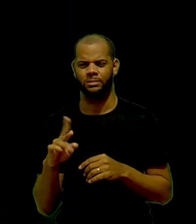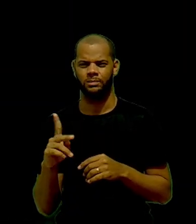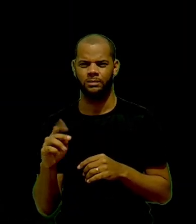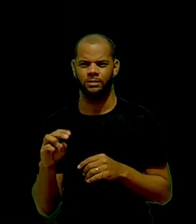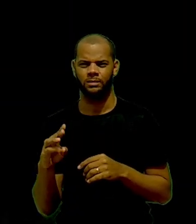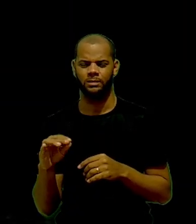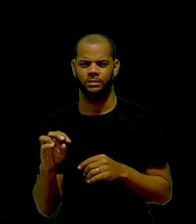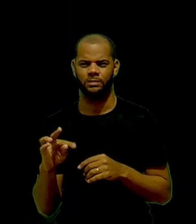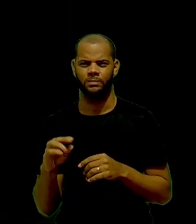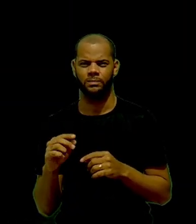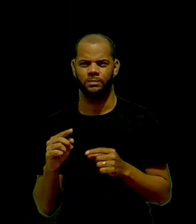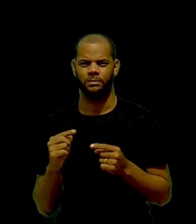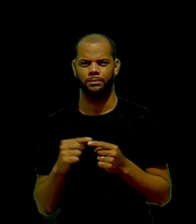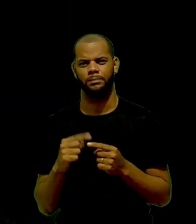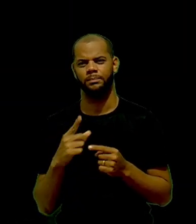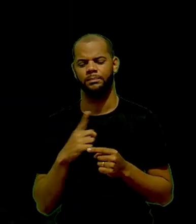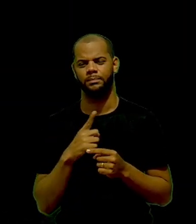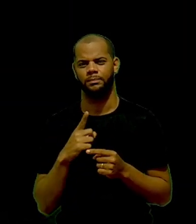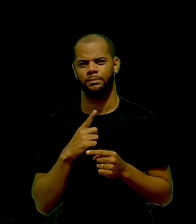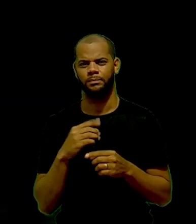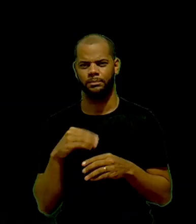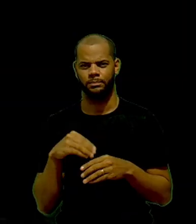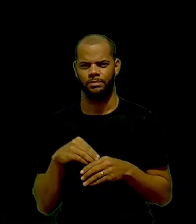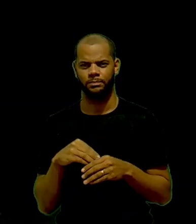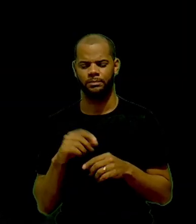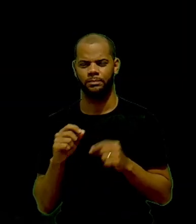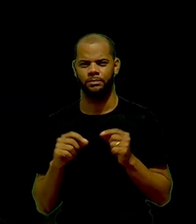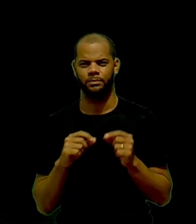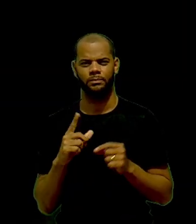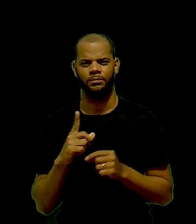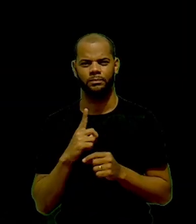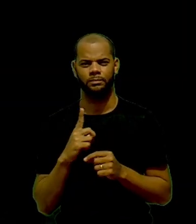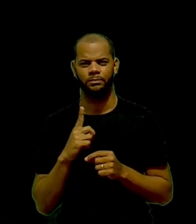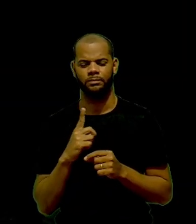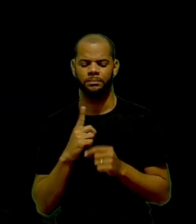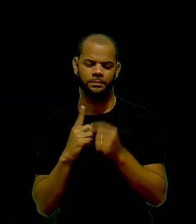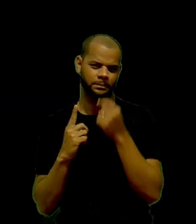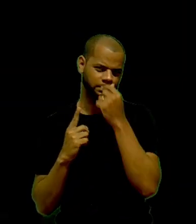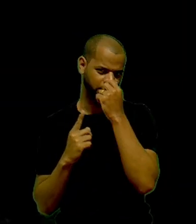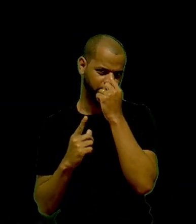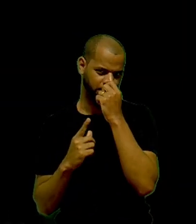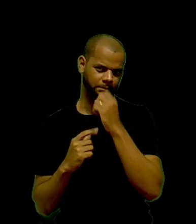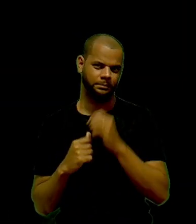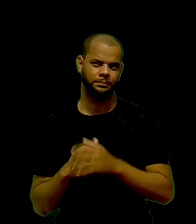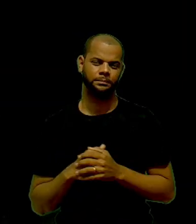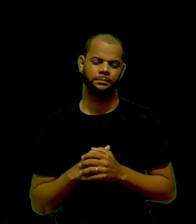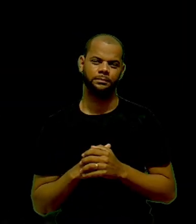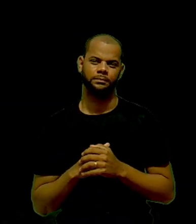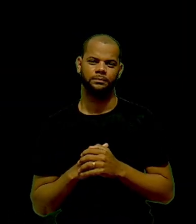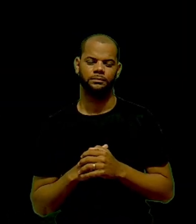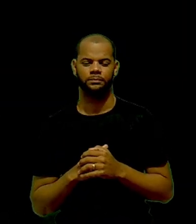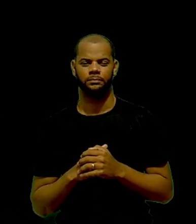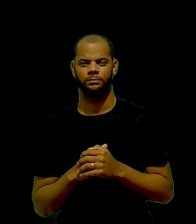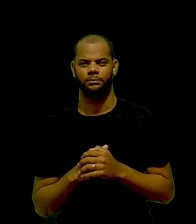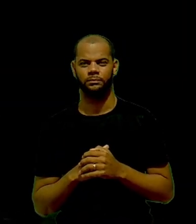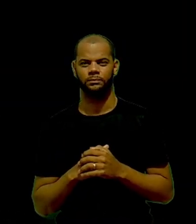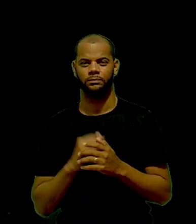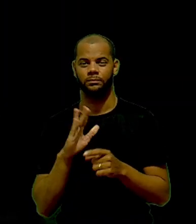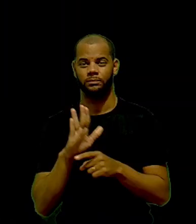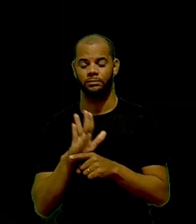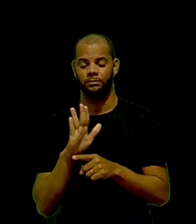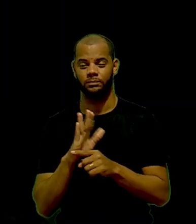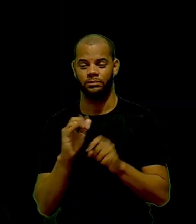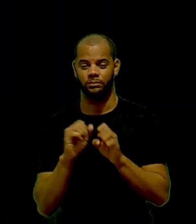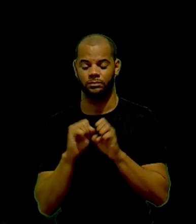os componentes desse equipamento, ele tem um comportamento fantástico. Ele serve para ajudar a operar o